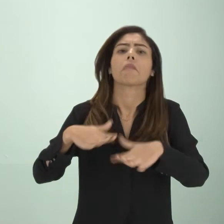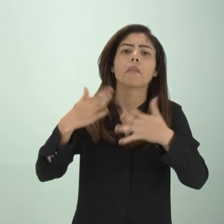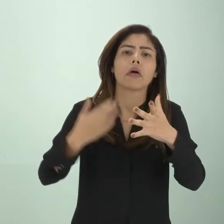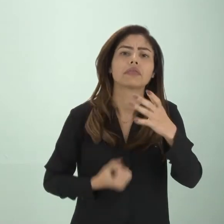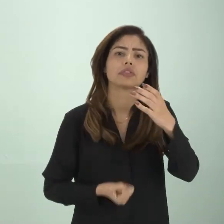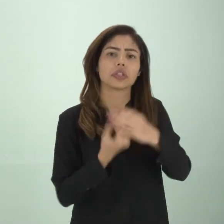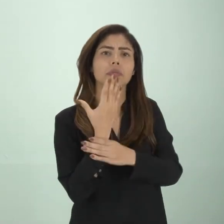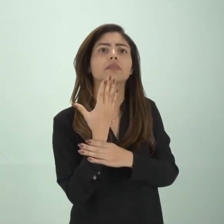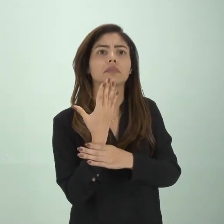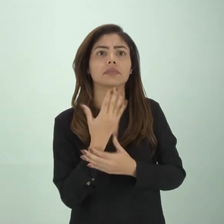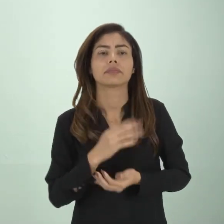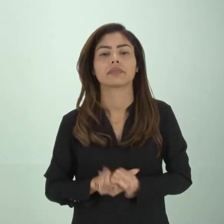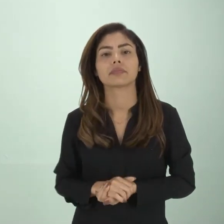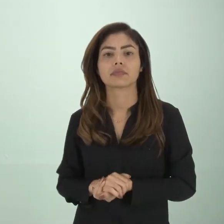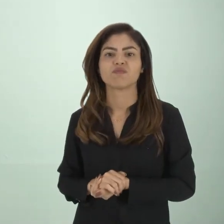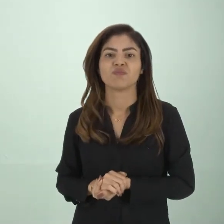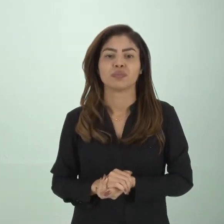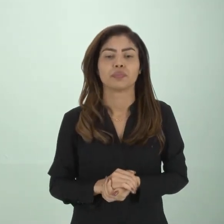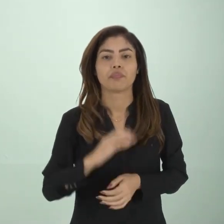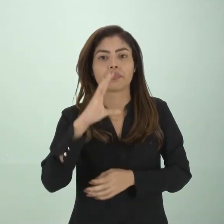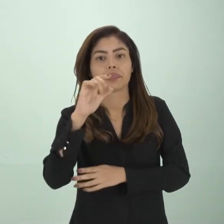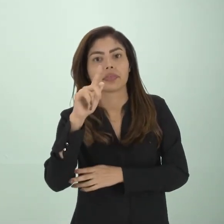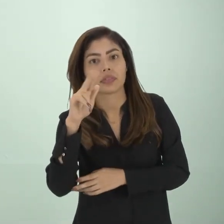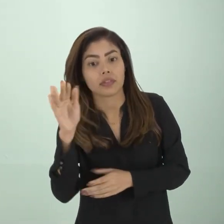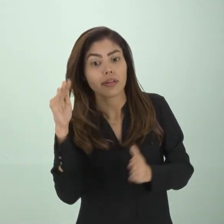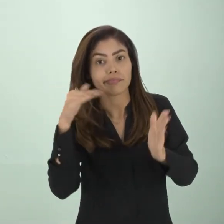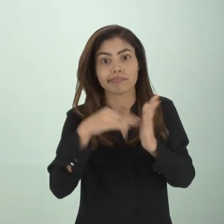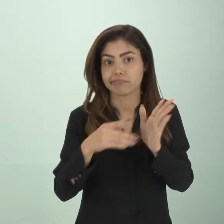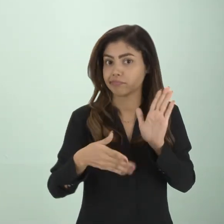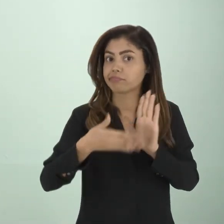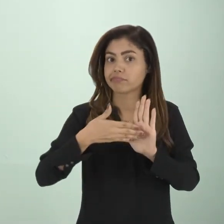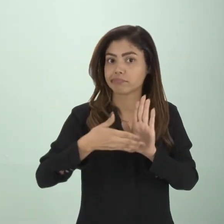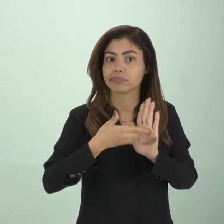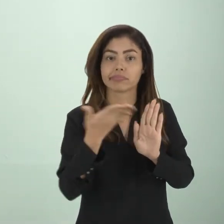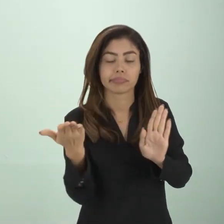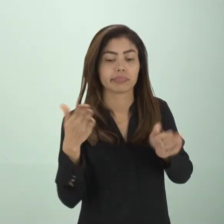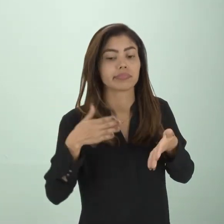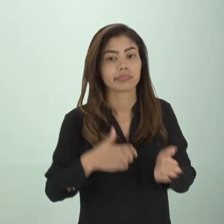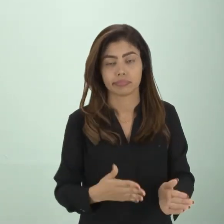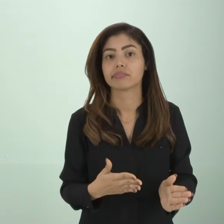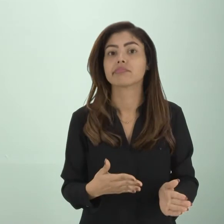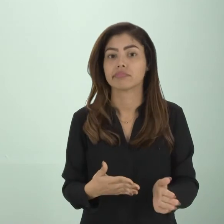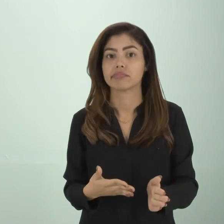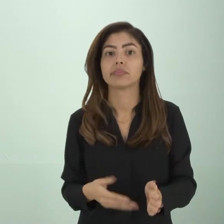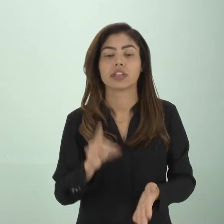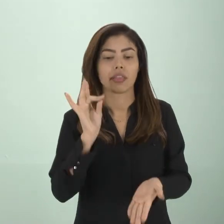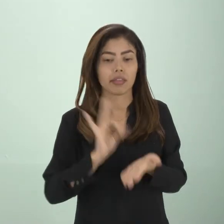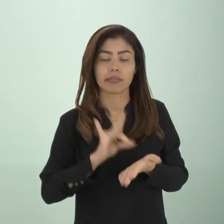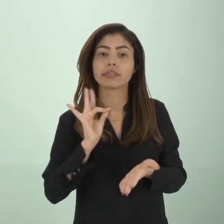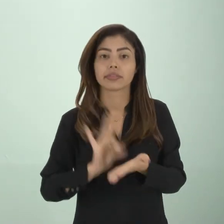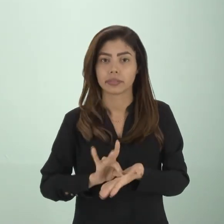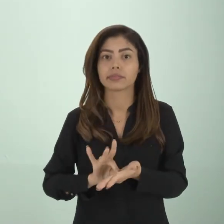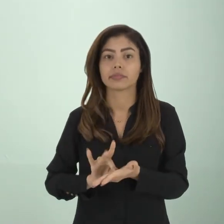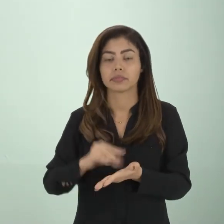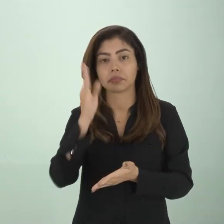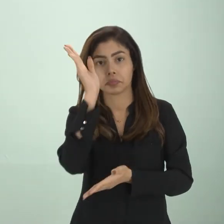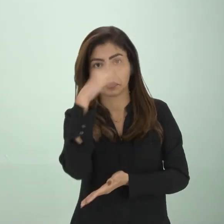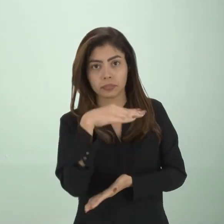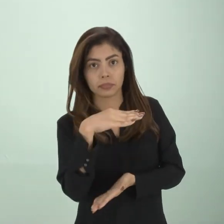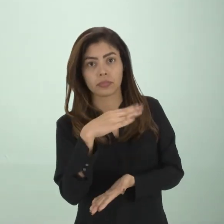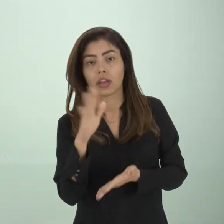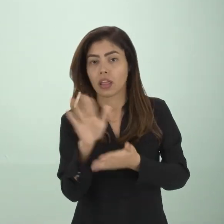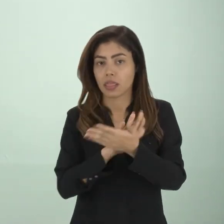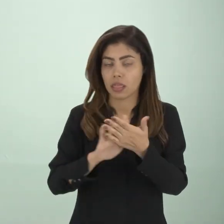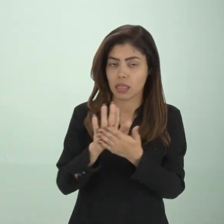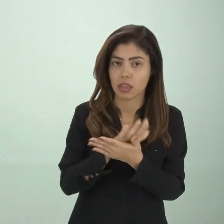mal? Deus é autor do mal? A obra ela tem como ponto de partida justamente essa problemática,